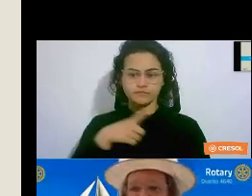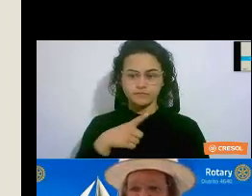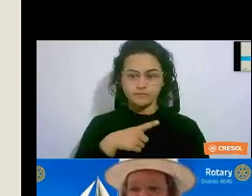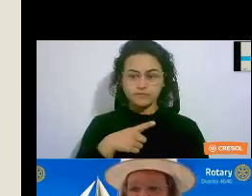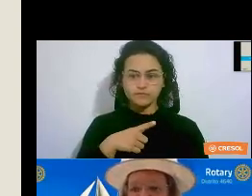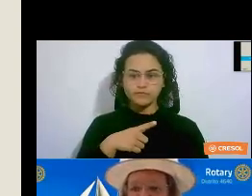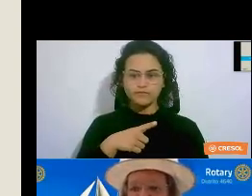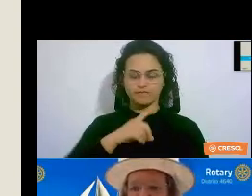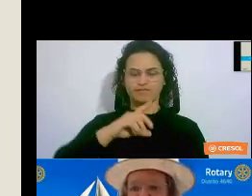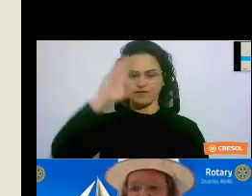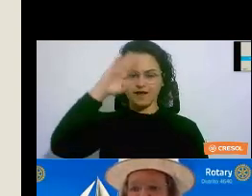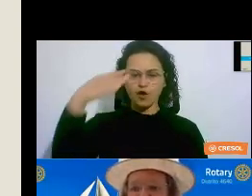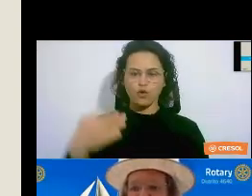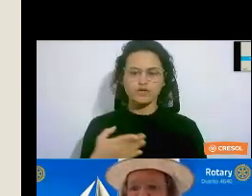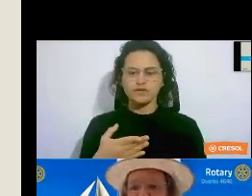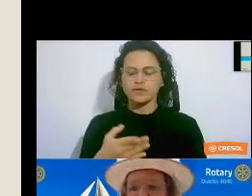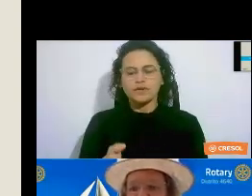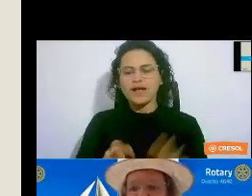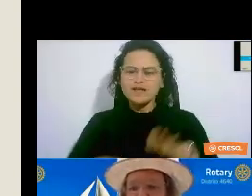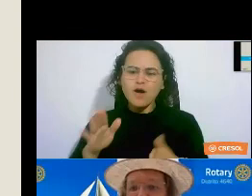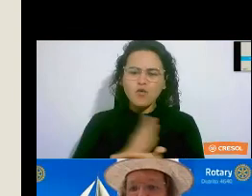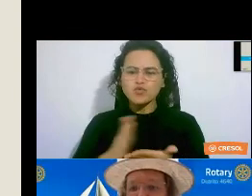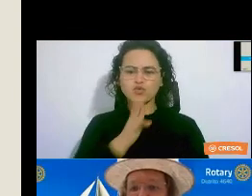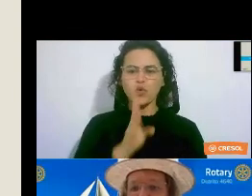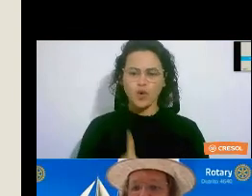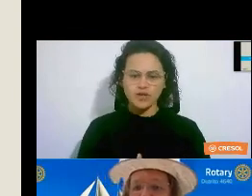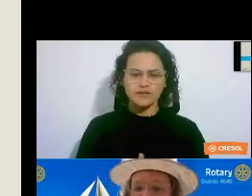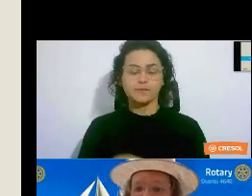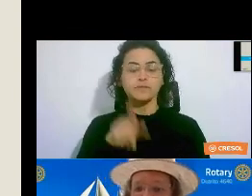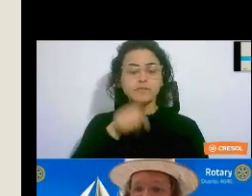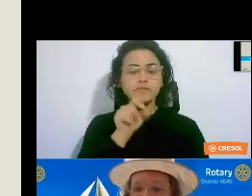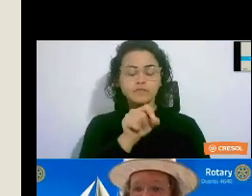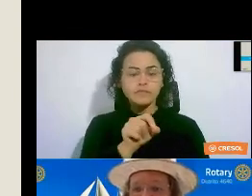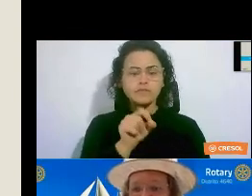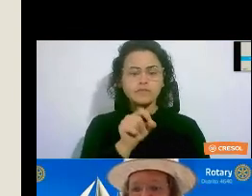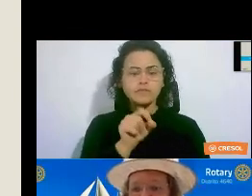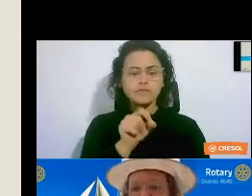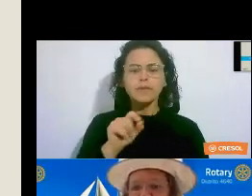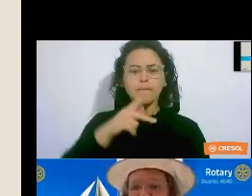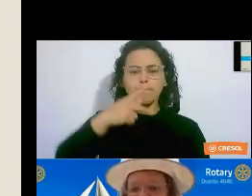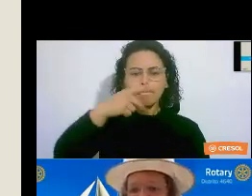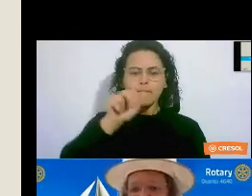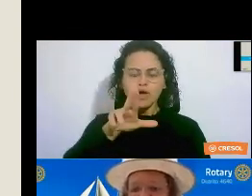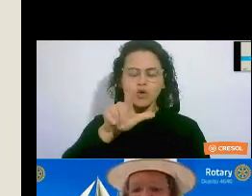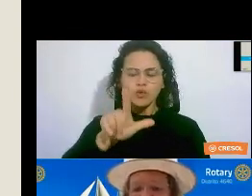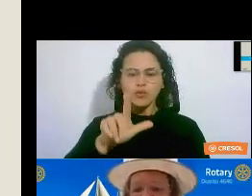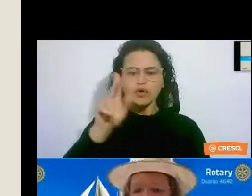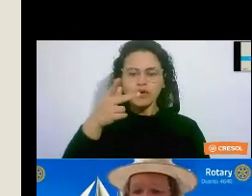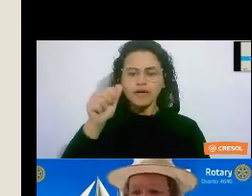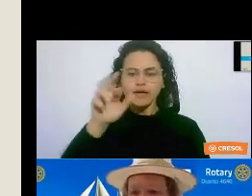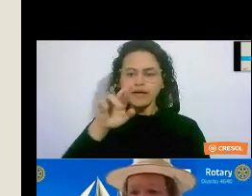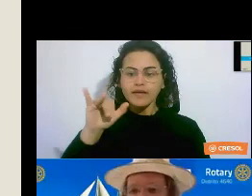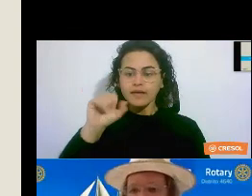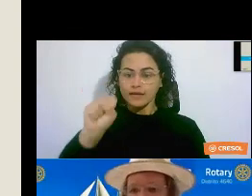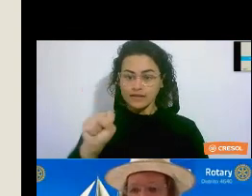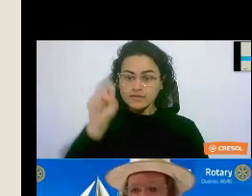também. Mas, enfim, Sociedade Paul Harris nada mais é do que um reconhecimento a mais para aquelas pessoas que se dedicam a fazer